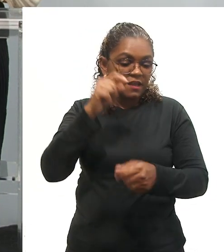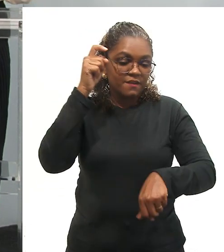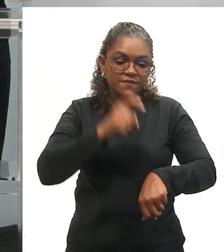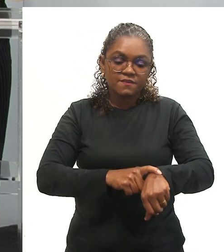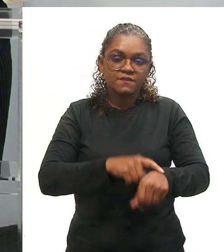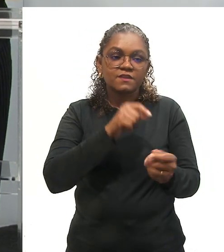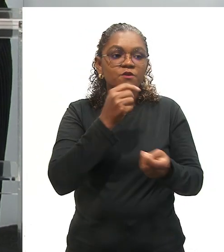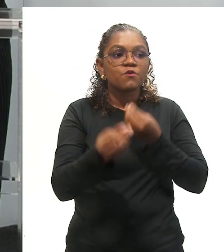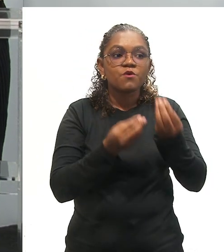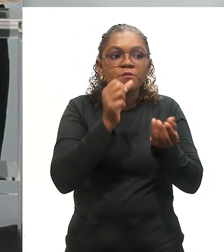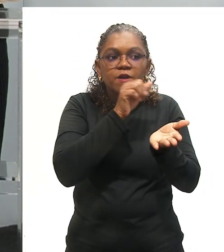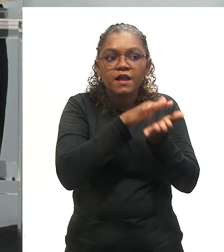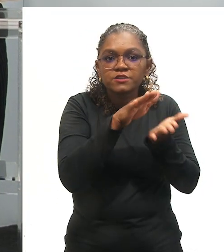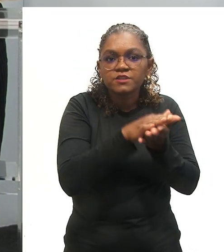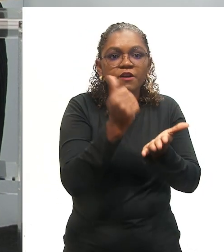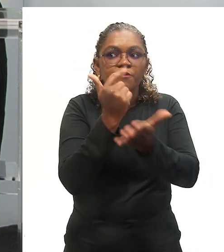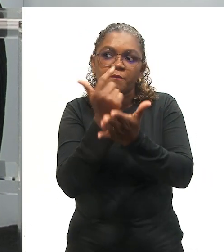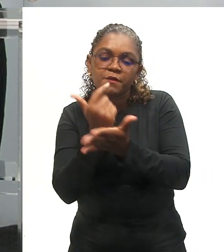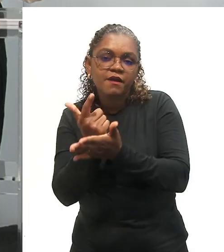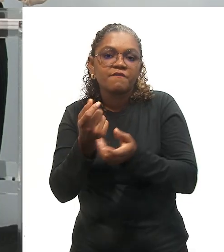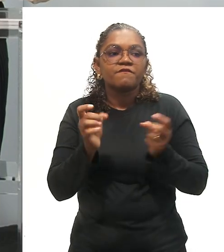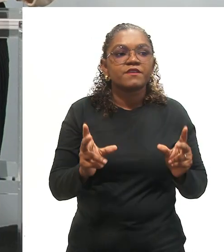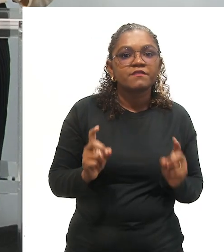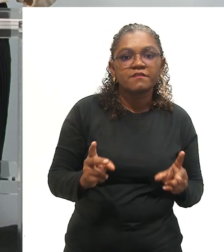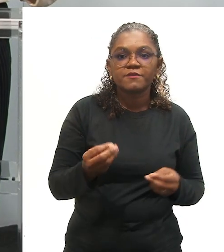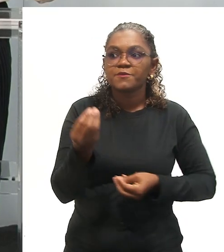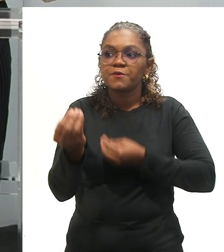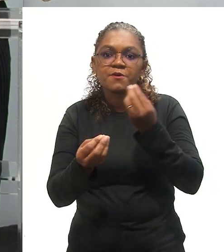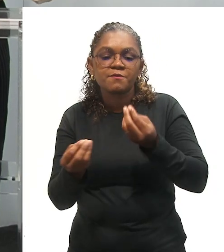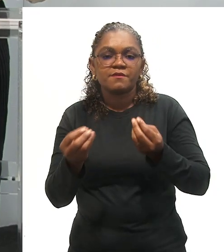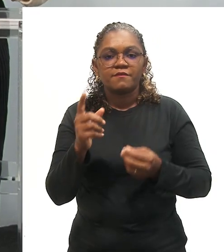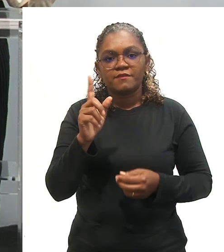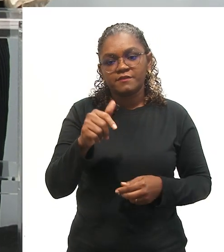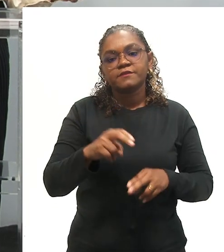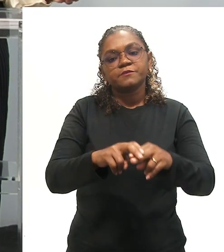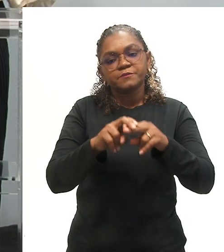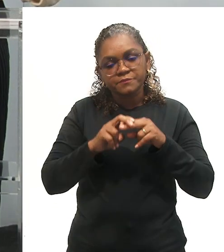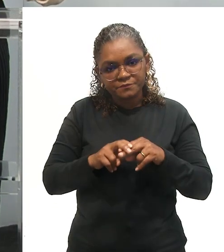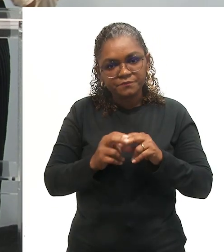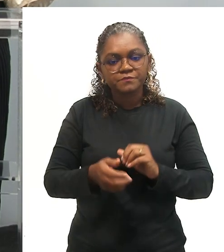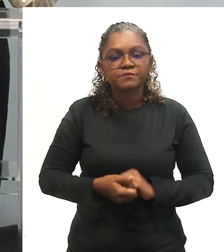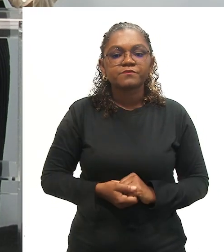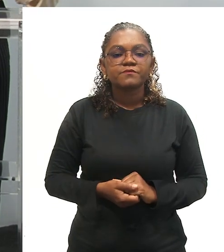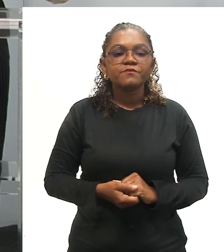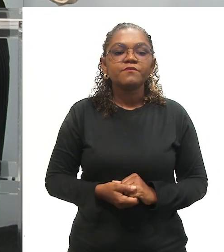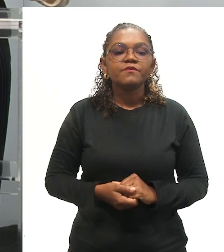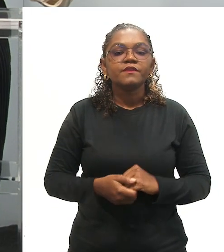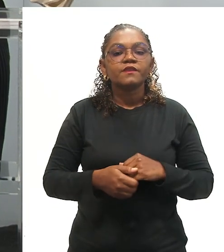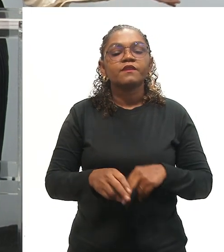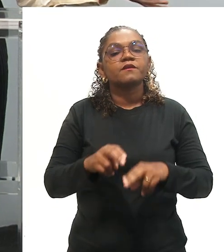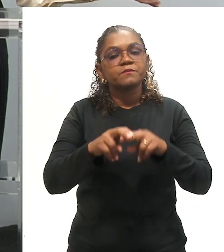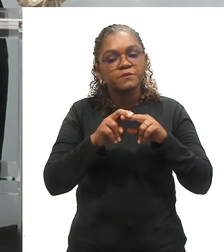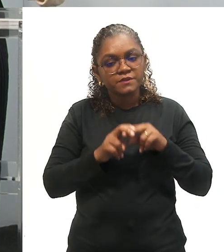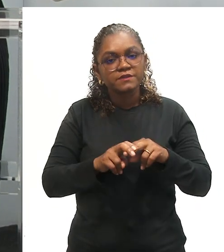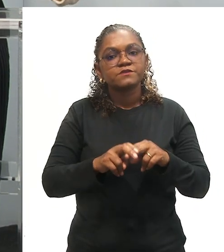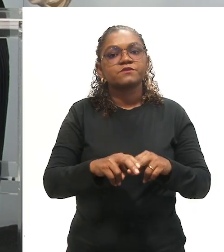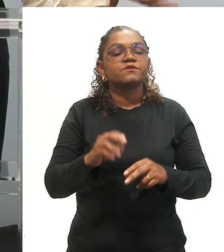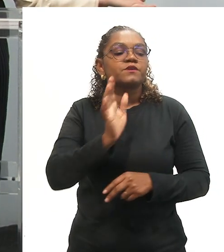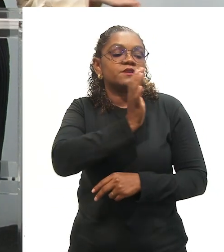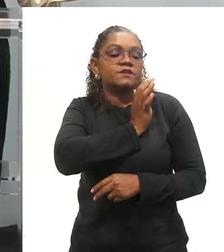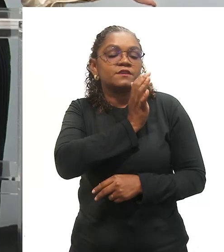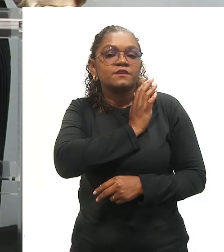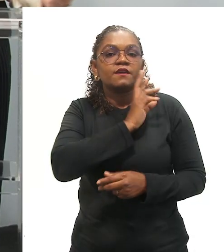e produzir mais desses serviços, para aí sim isso ficar acessível para a população. Por isso que riqueza é isso,